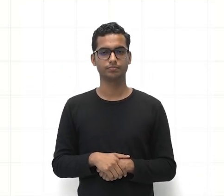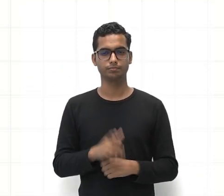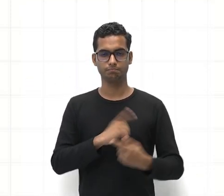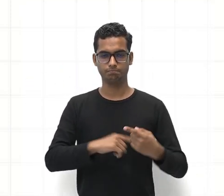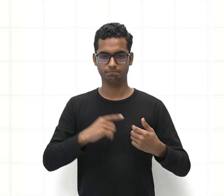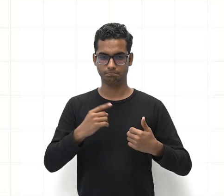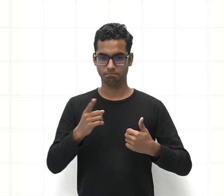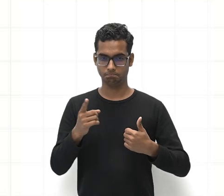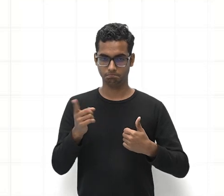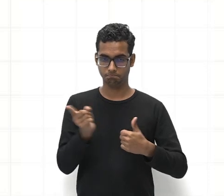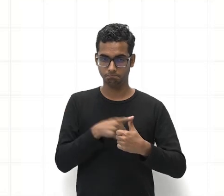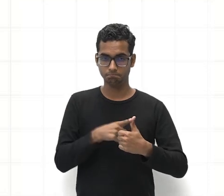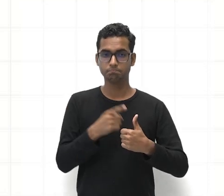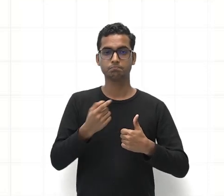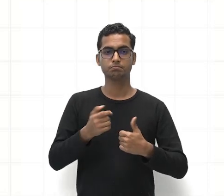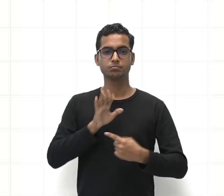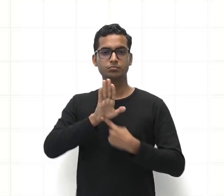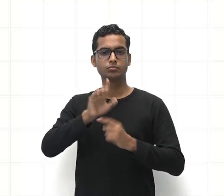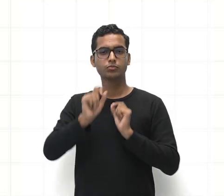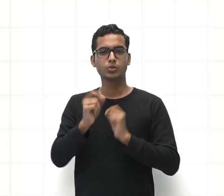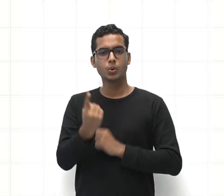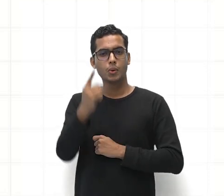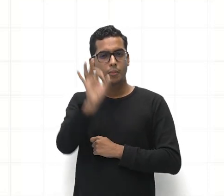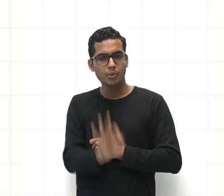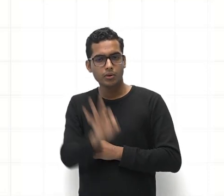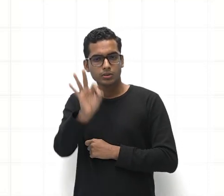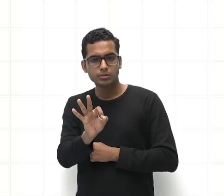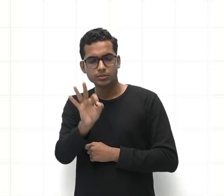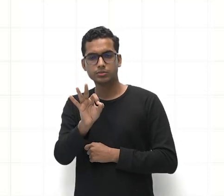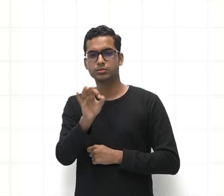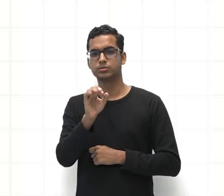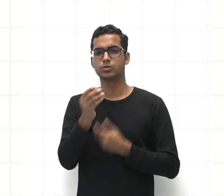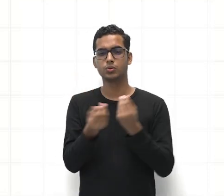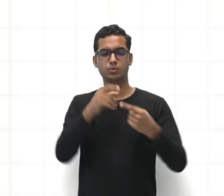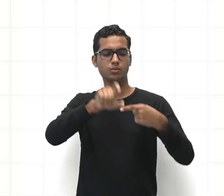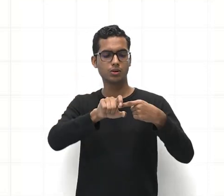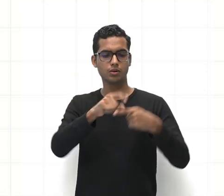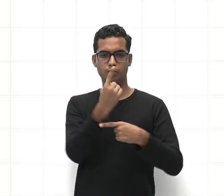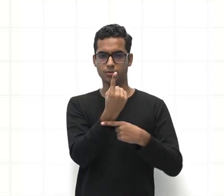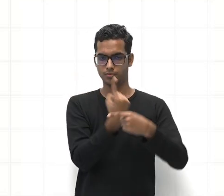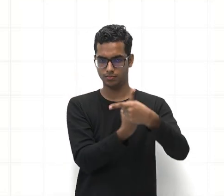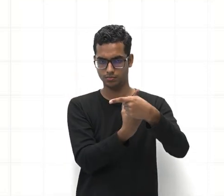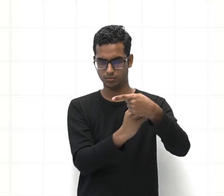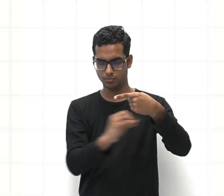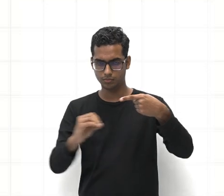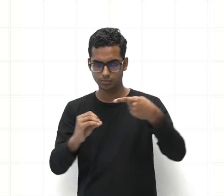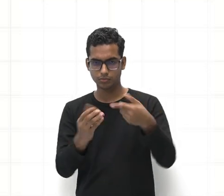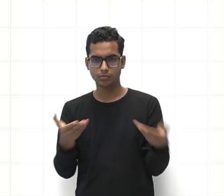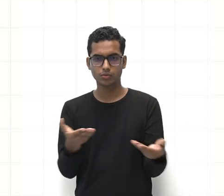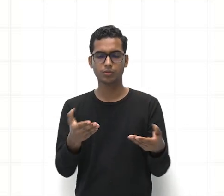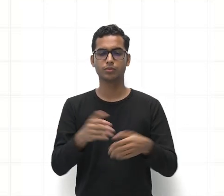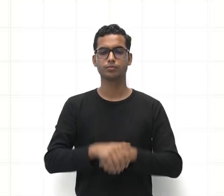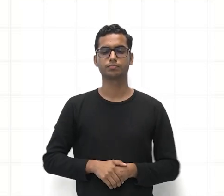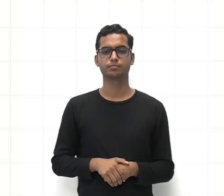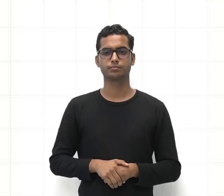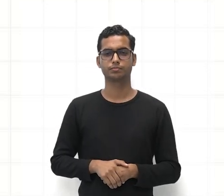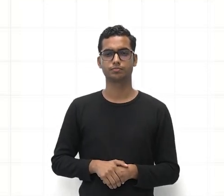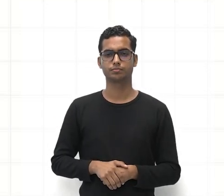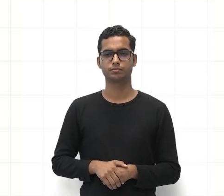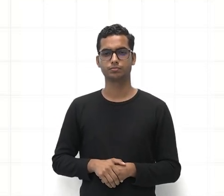forma, em forma de fração centesimal, 1 sobre 100. E na sua forma